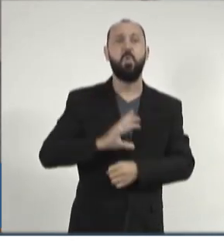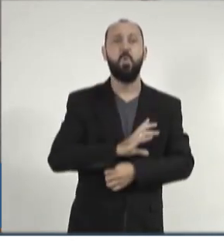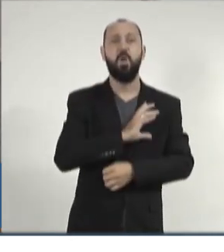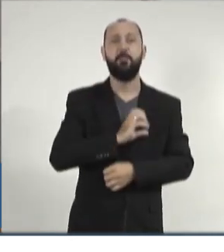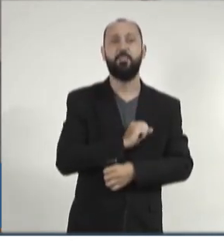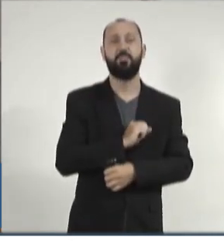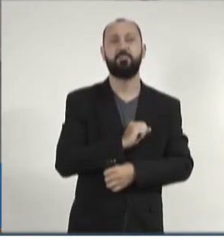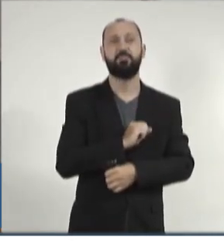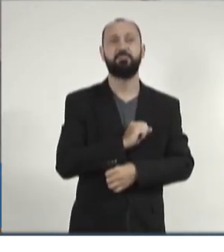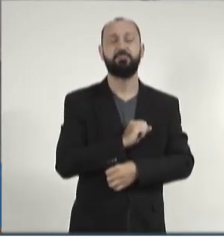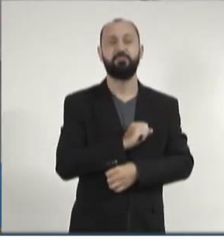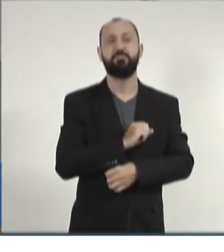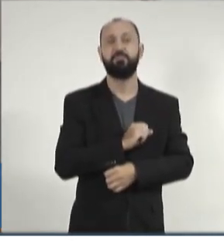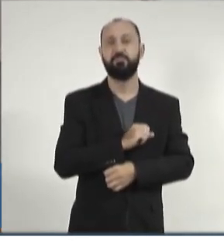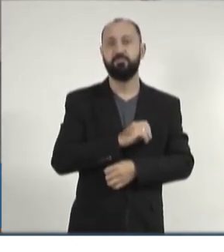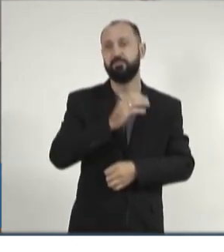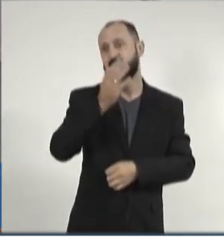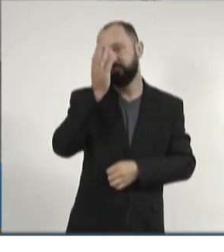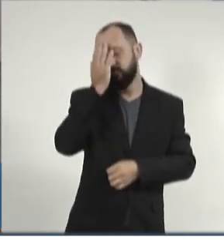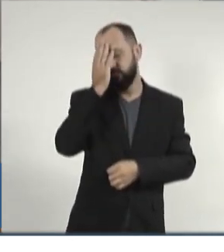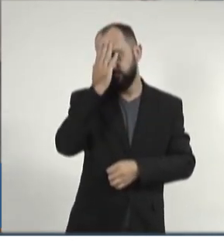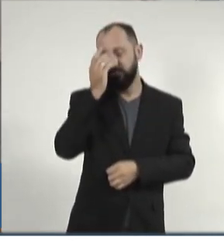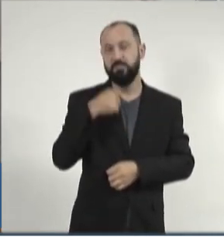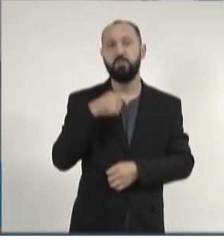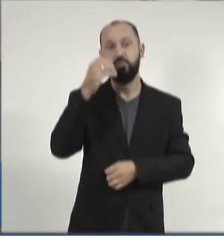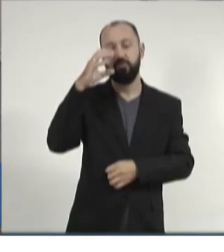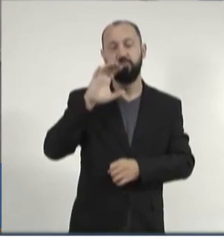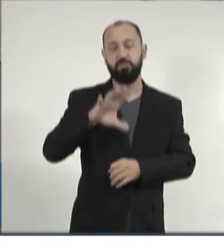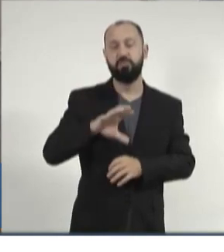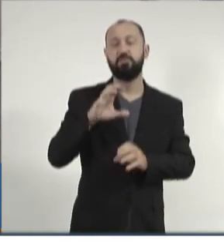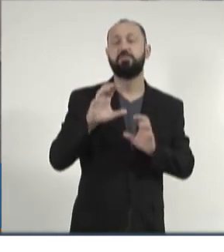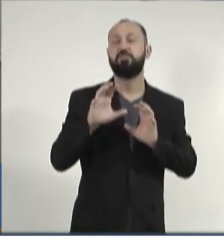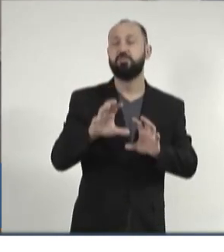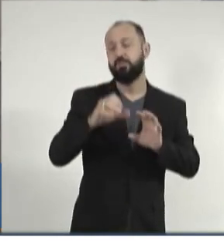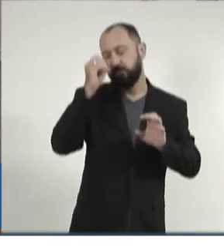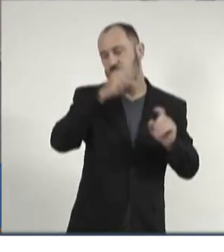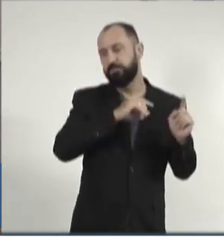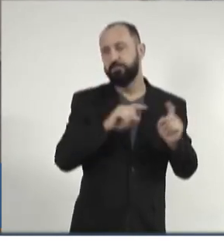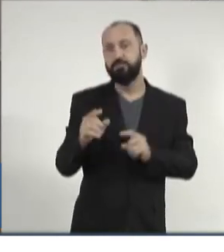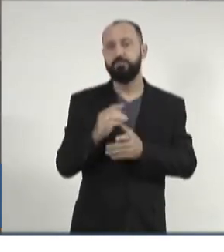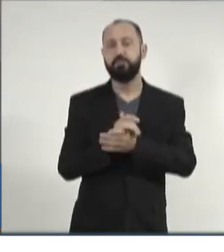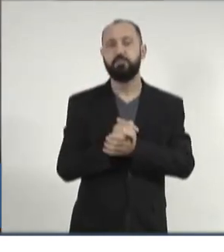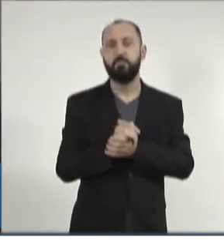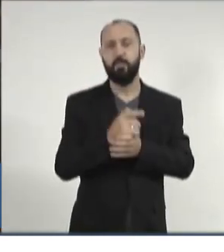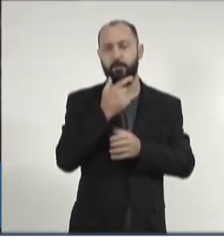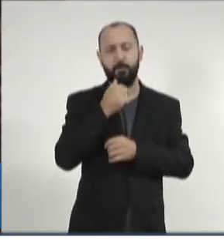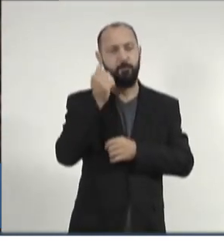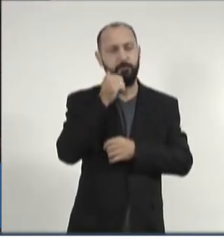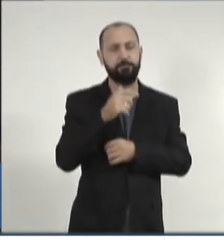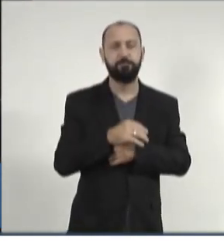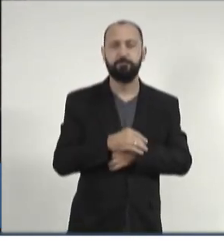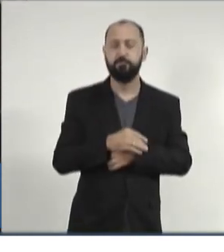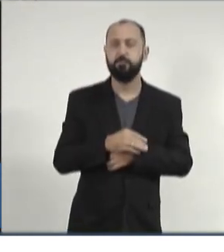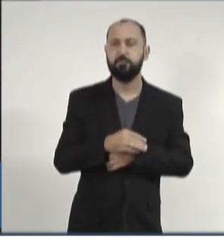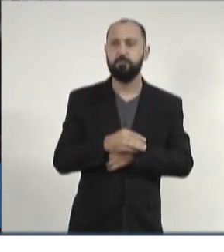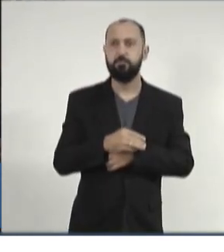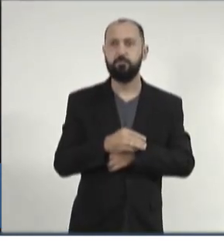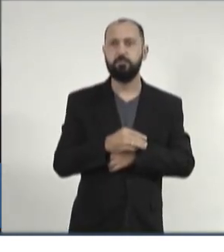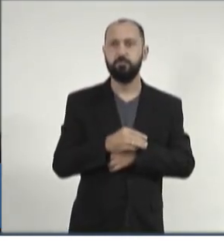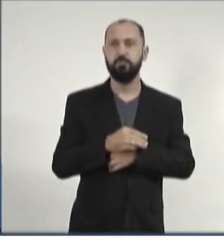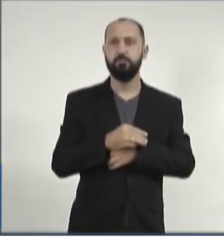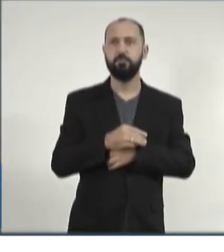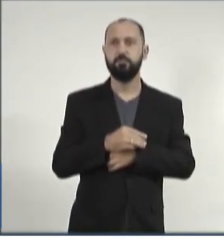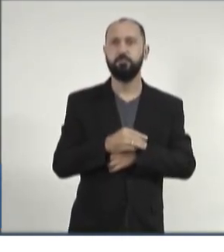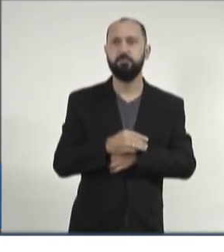amor, quando a gente sabe que isso são formas de violência. Muitas pessoas, homens e mulheres, entendem que